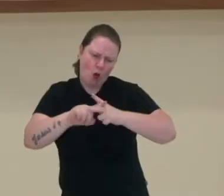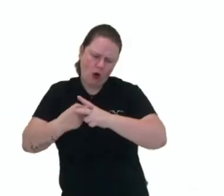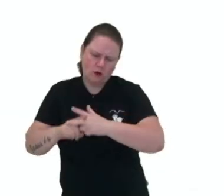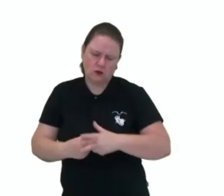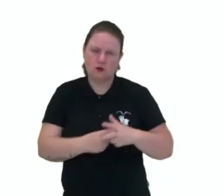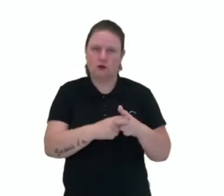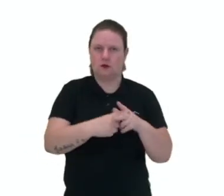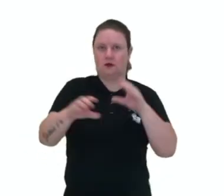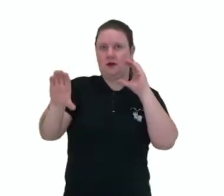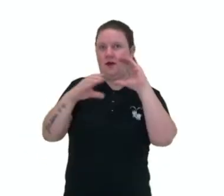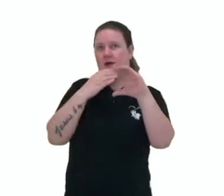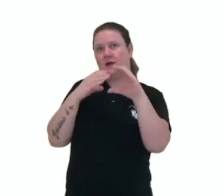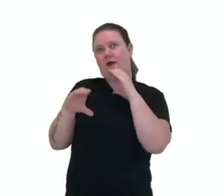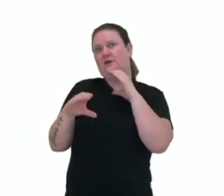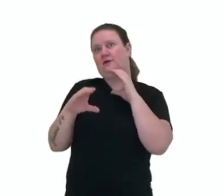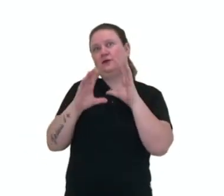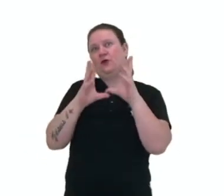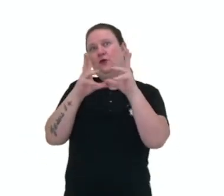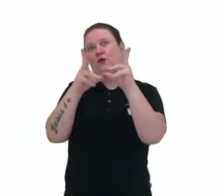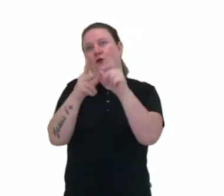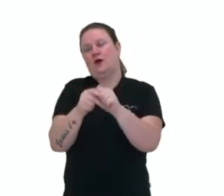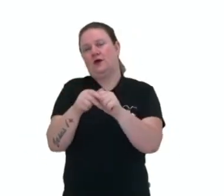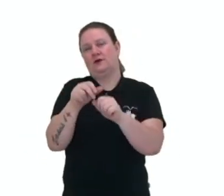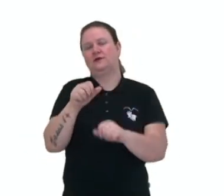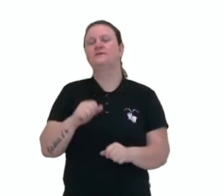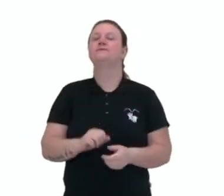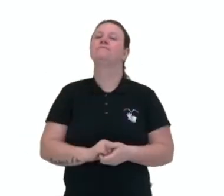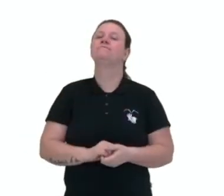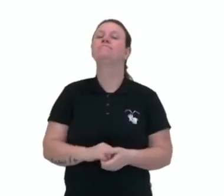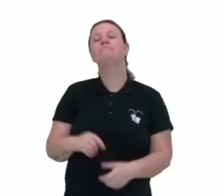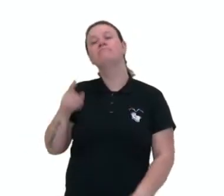cantor, super. Aqui nós estamos vendo então,